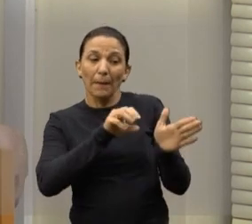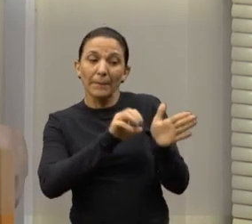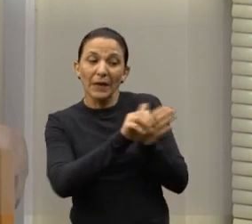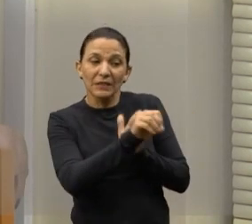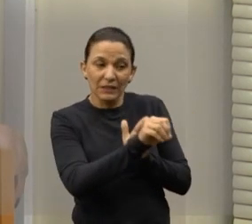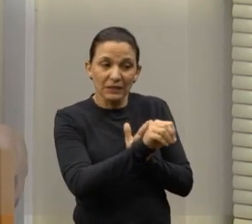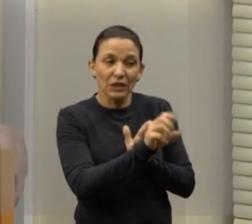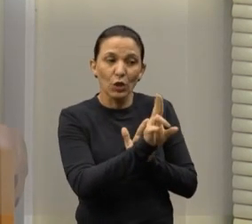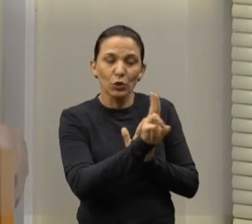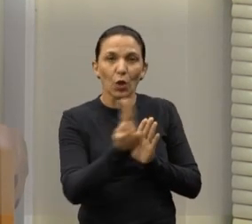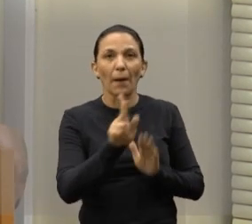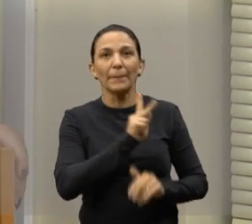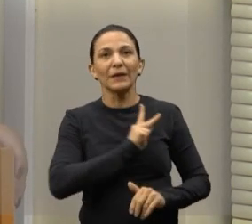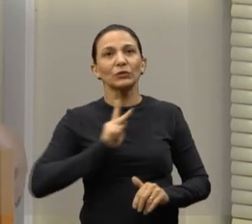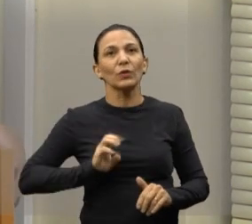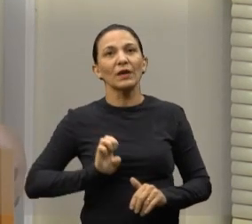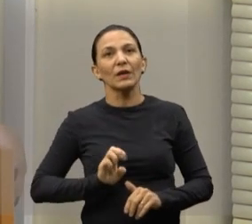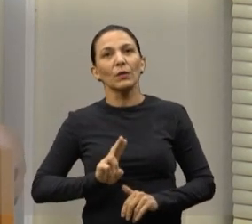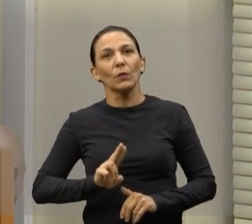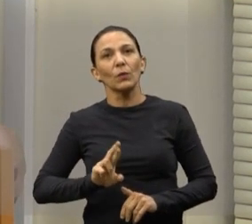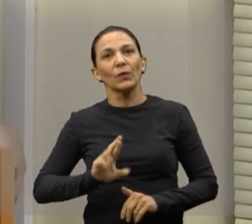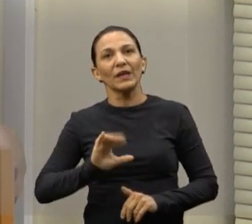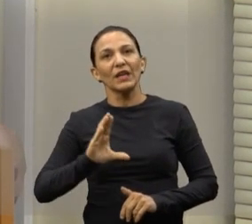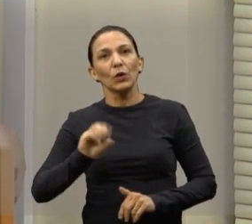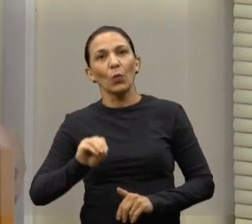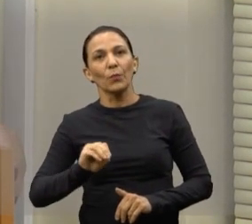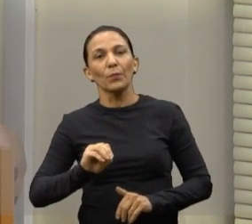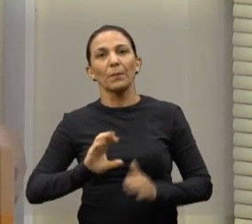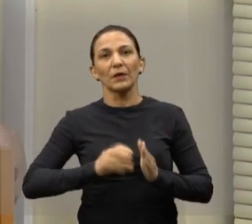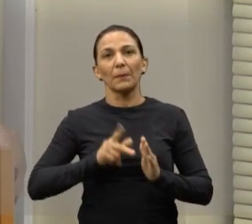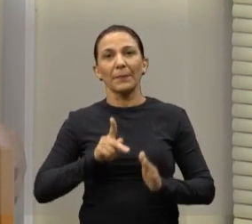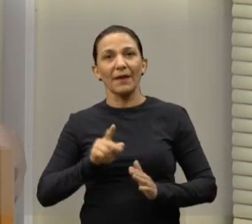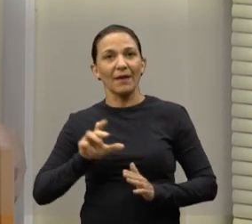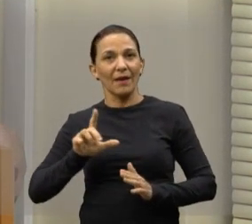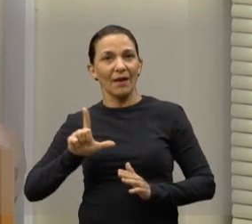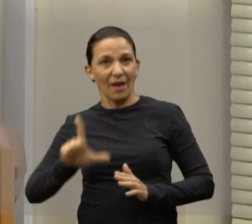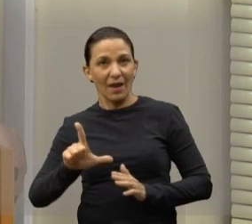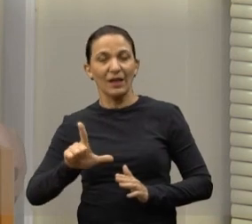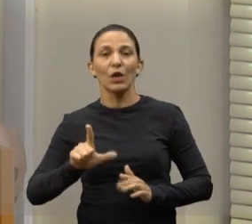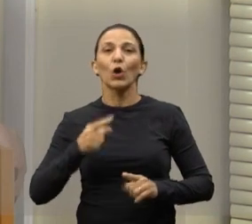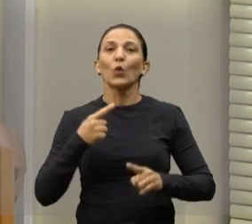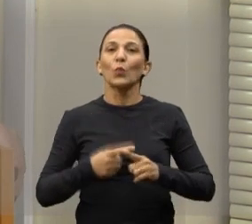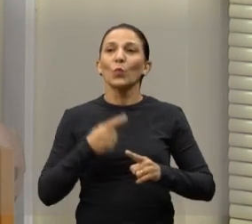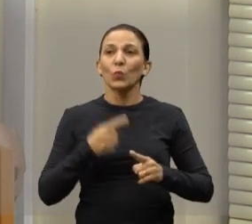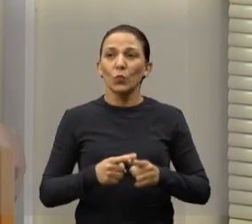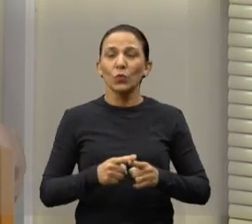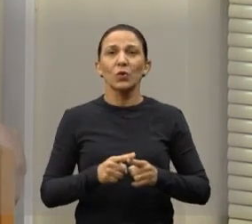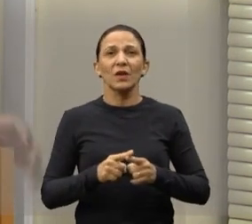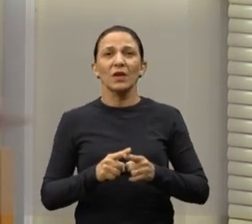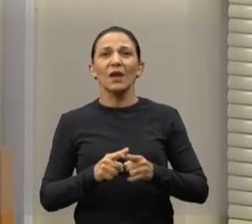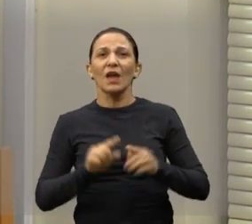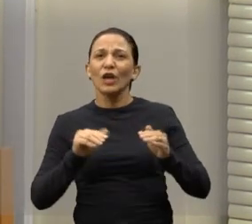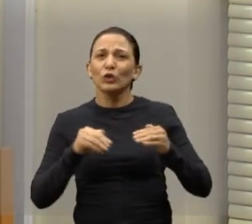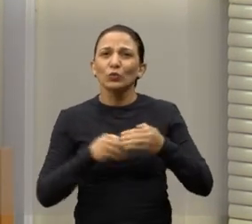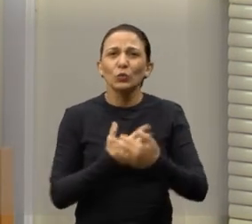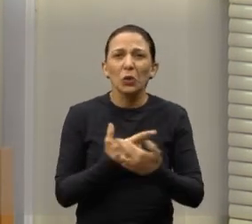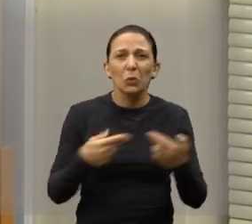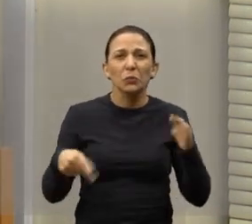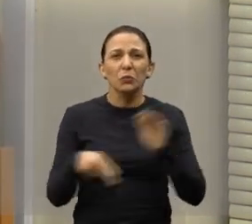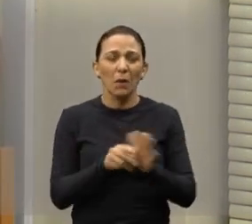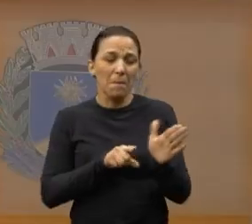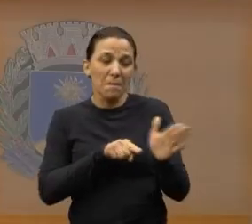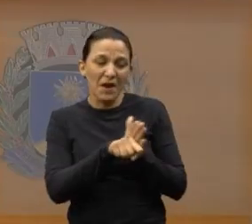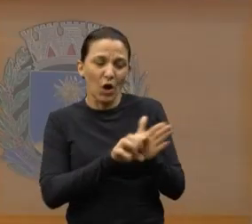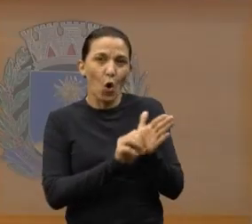desse Senhor Pastor Eurico PL e vocês vão ver o porquê que eles precisam usar de panos quentes para esconder